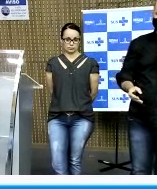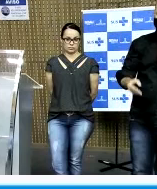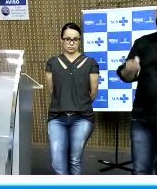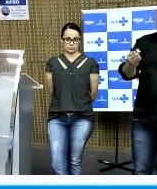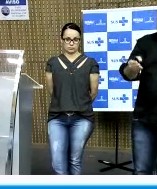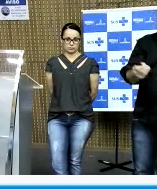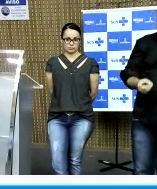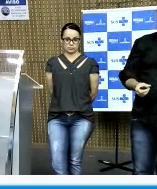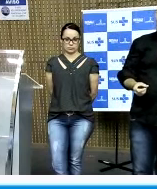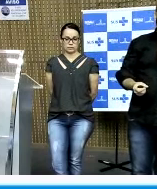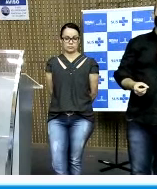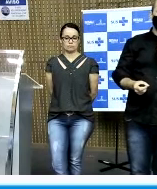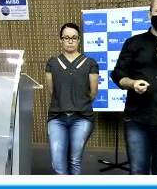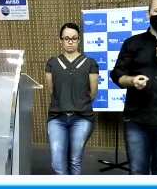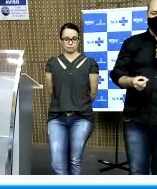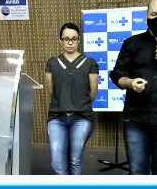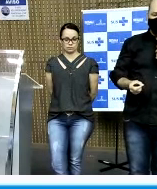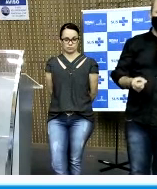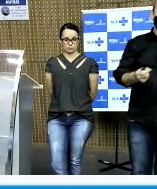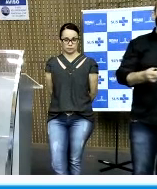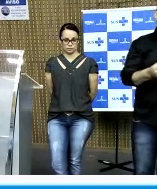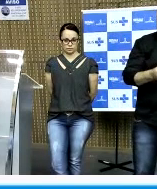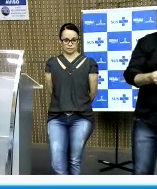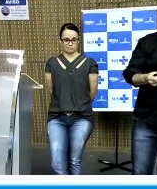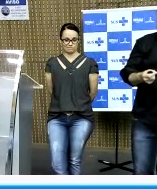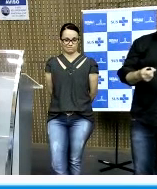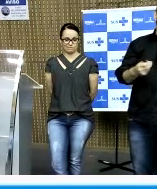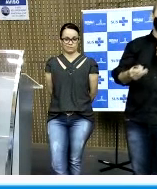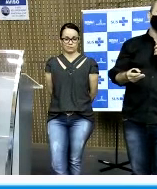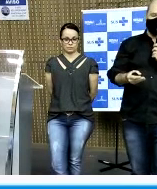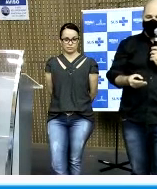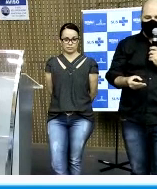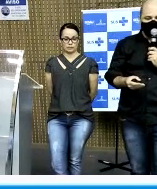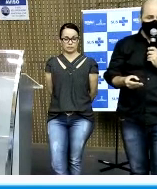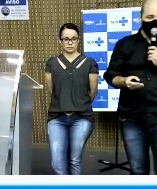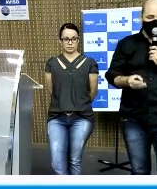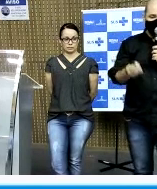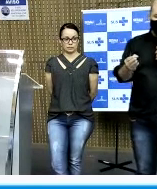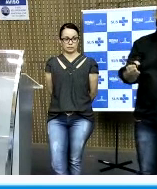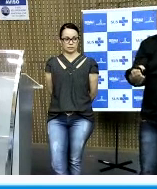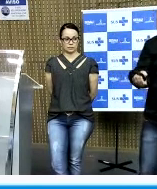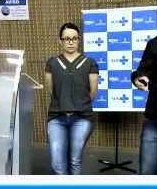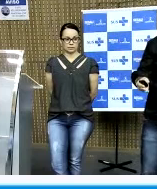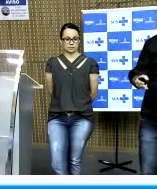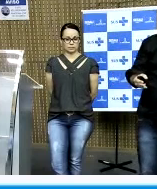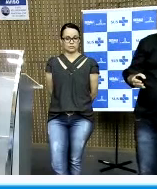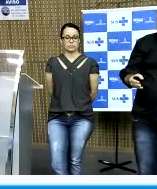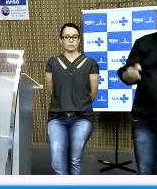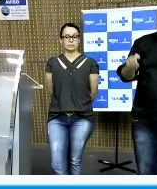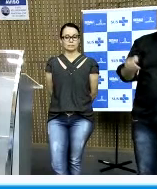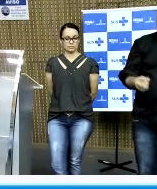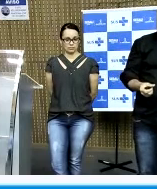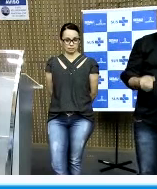tá? Pessoas tabagistas, 2020, 255 informaram ser tabagistas,